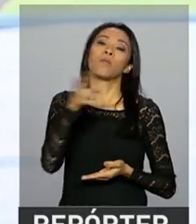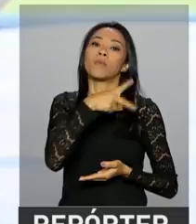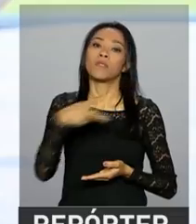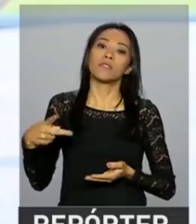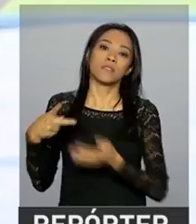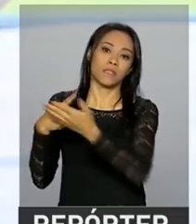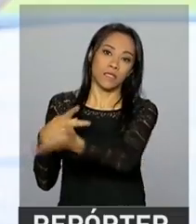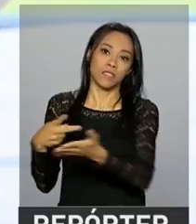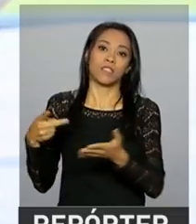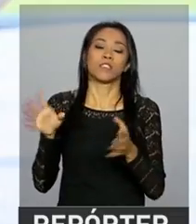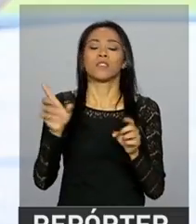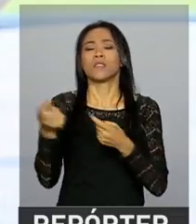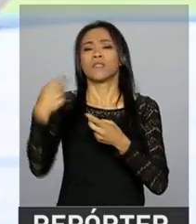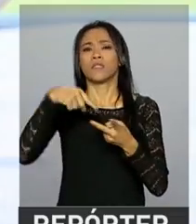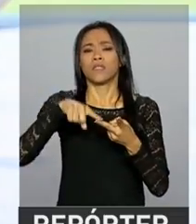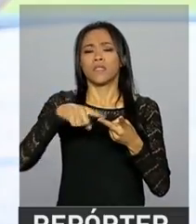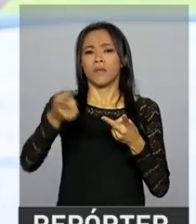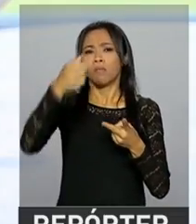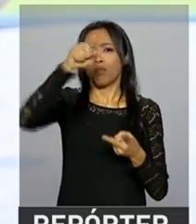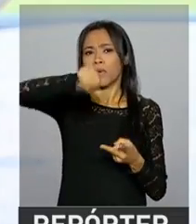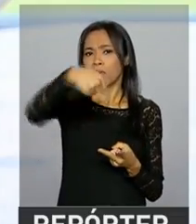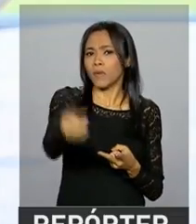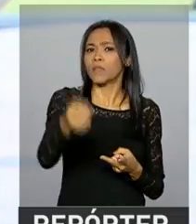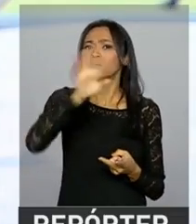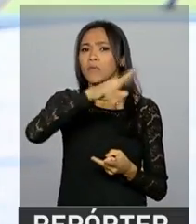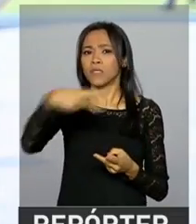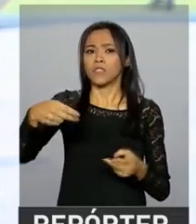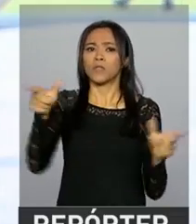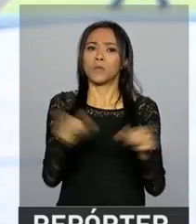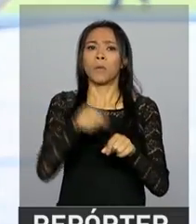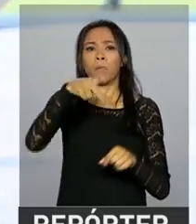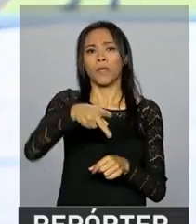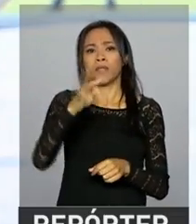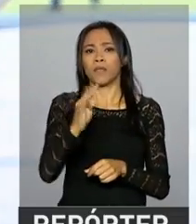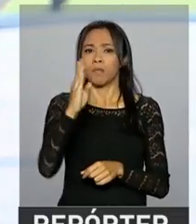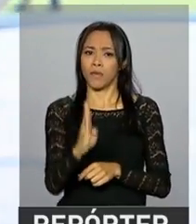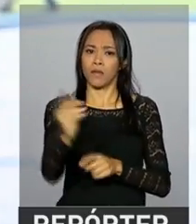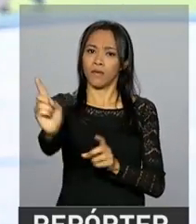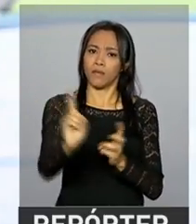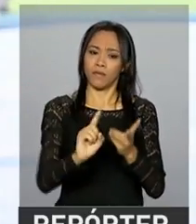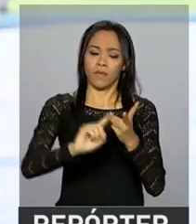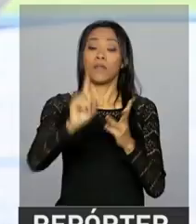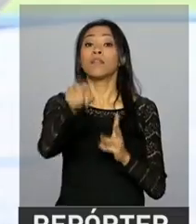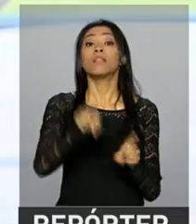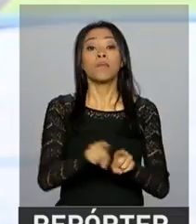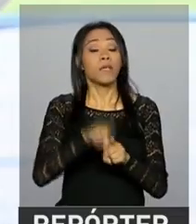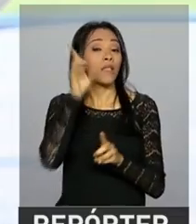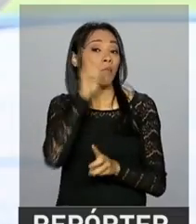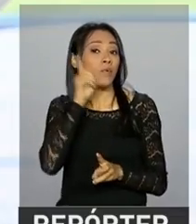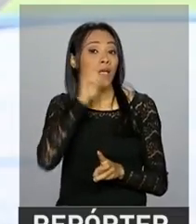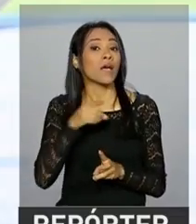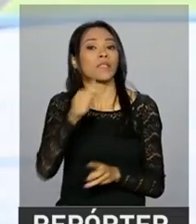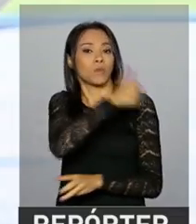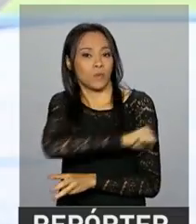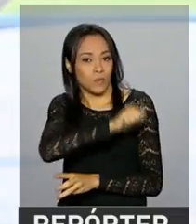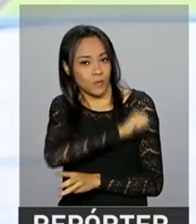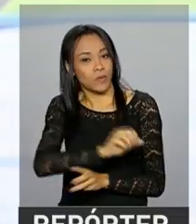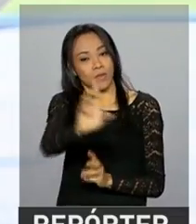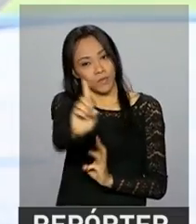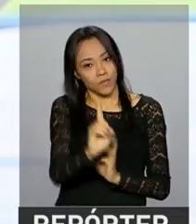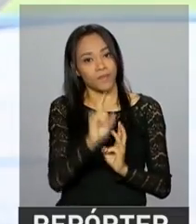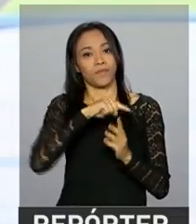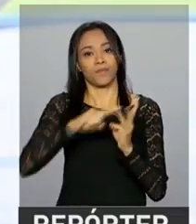ziulkoski e às quatro e meia tem reunião com o presidente do ptb roberto jefferson e adaptada do rio de janeiro cristiane brasil